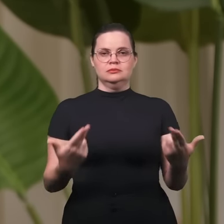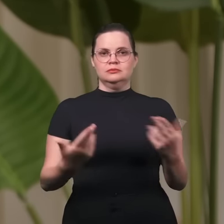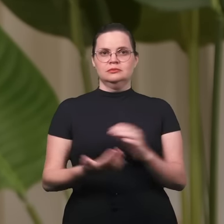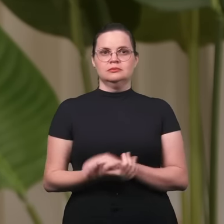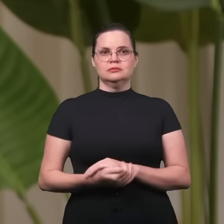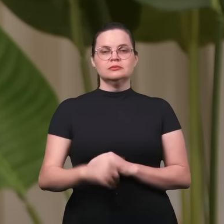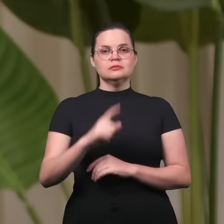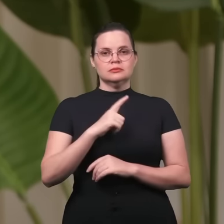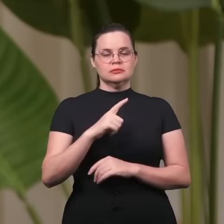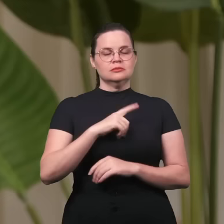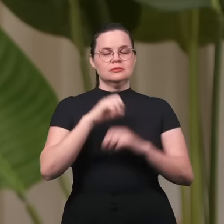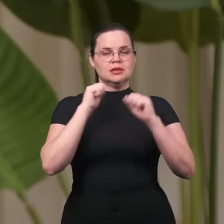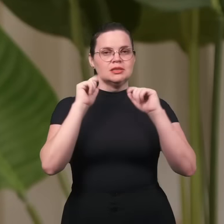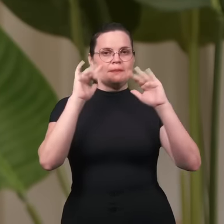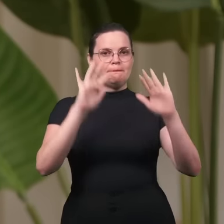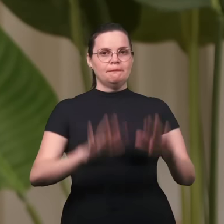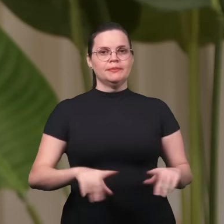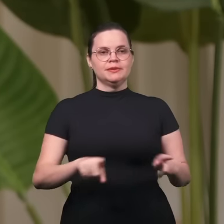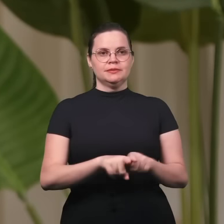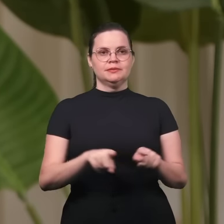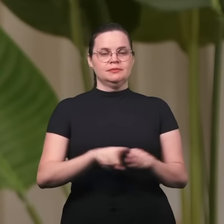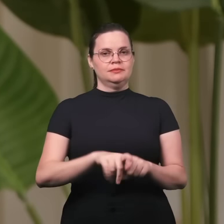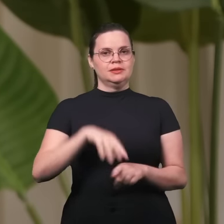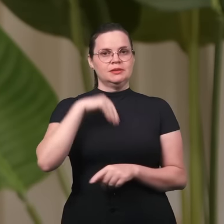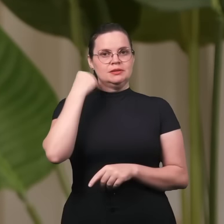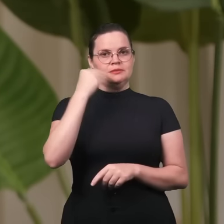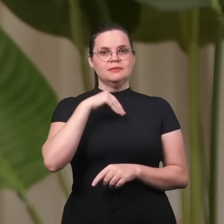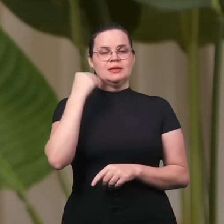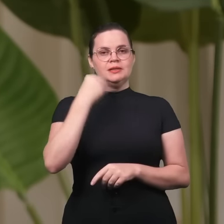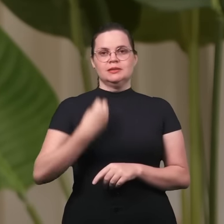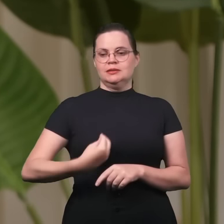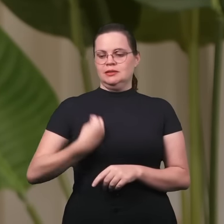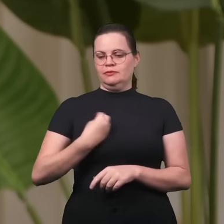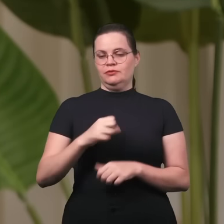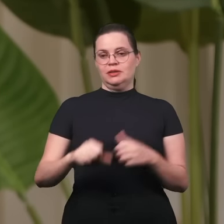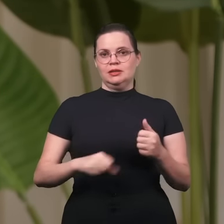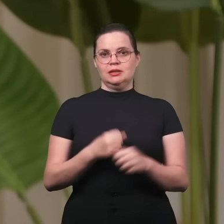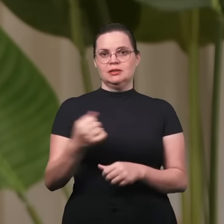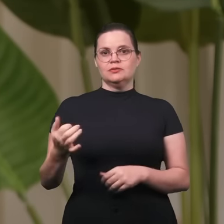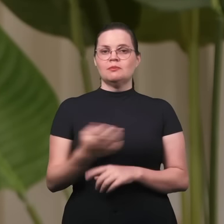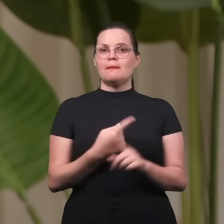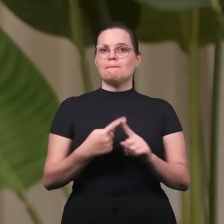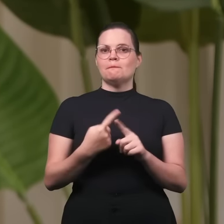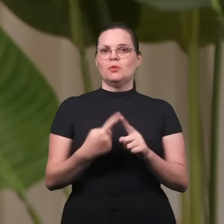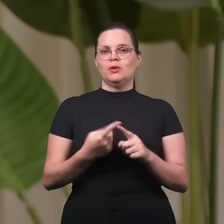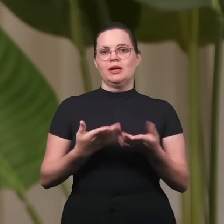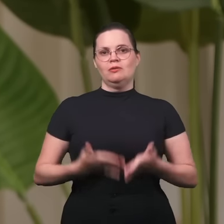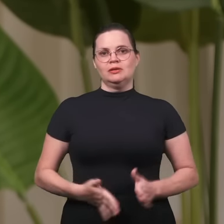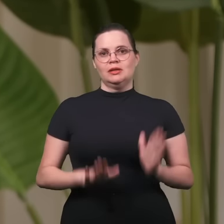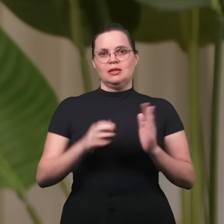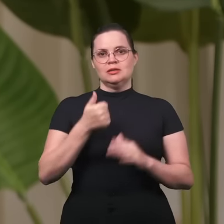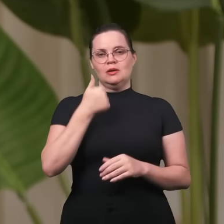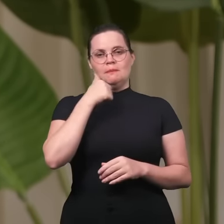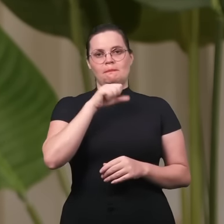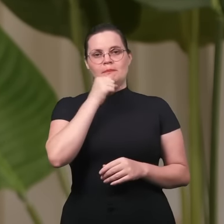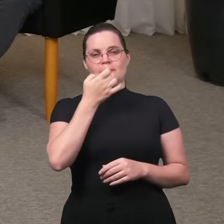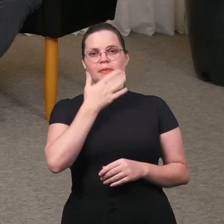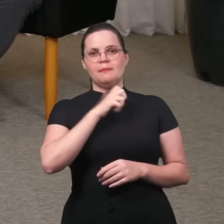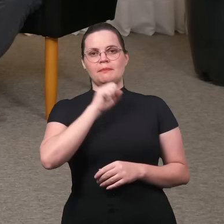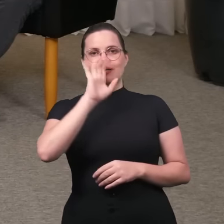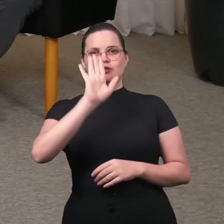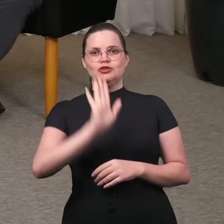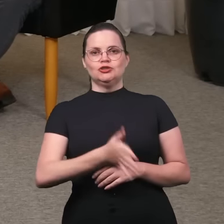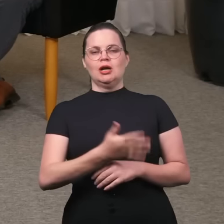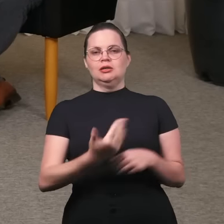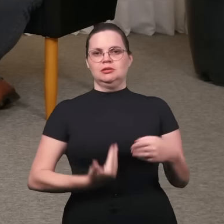mesmo privilégio, mas essa experiência transformadora de nascer na obra do Espírito Santo. Pastor Emerson. Glórias